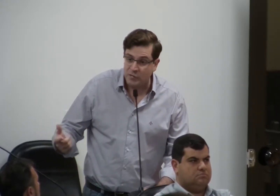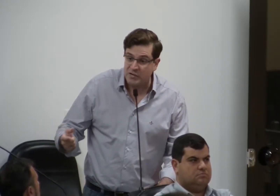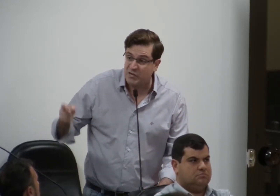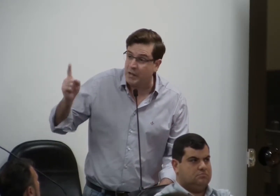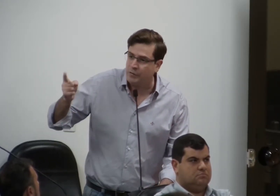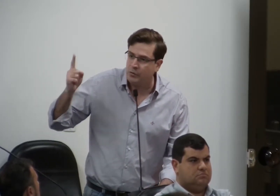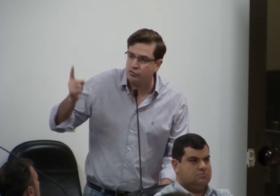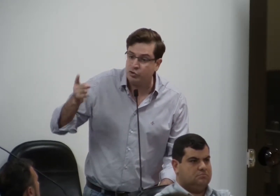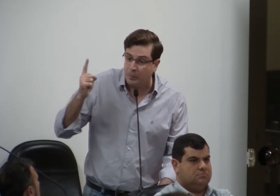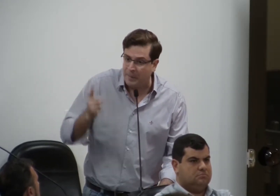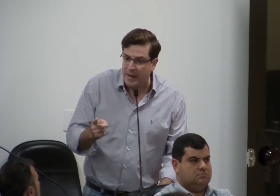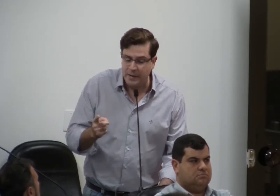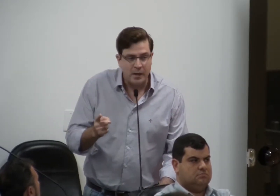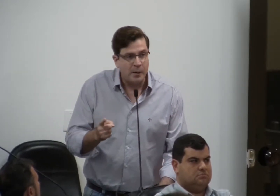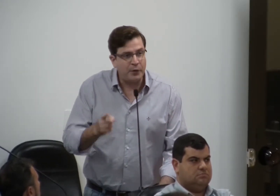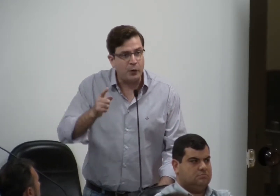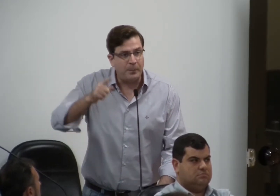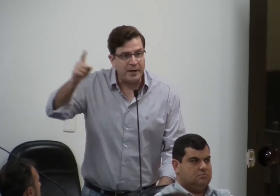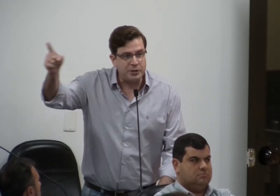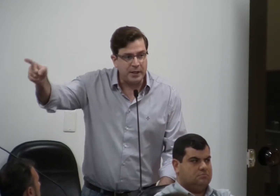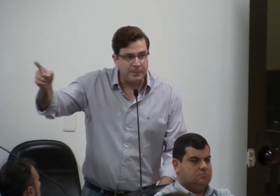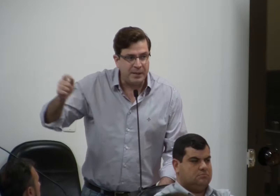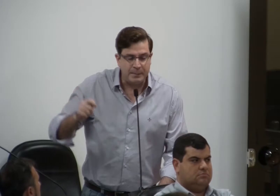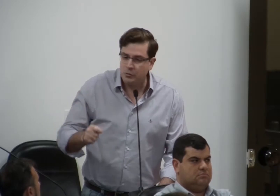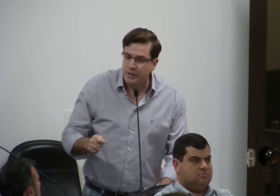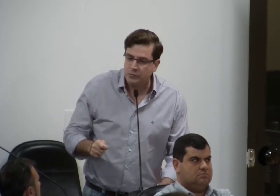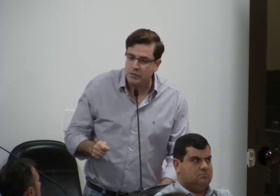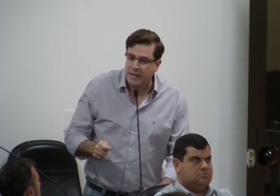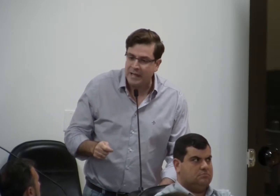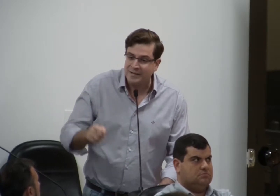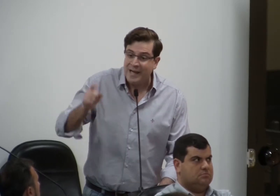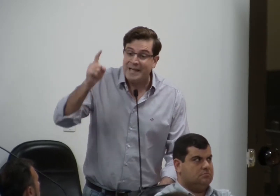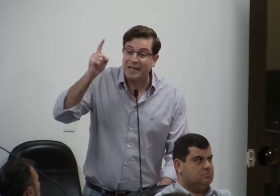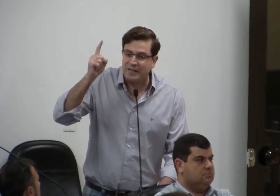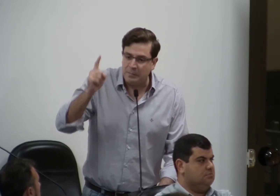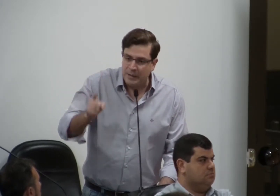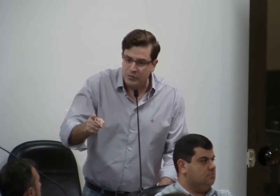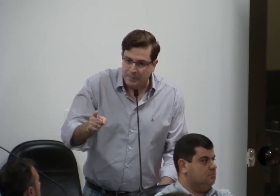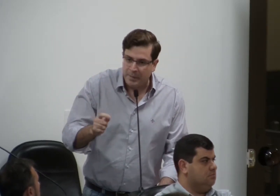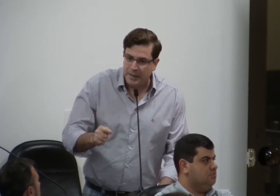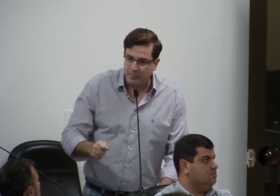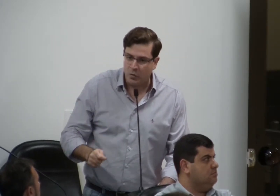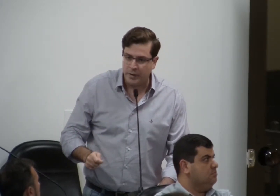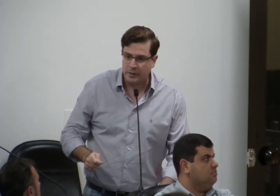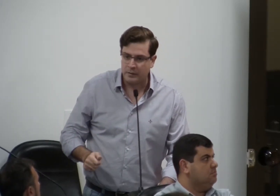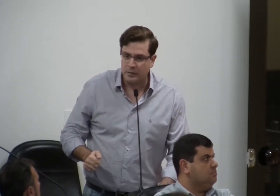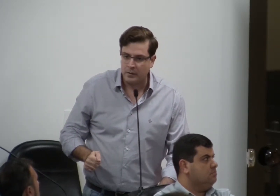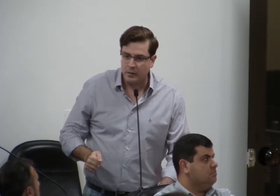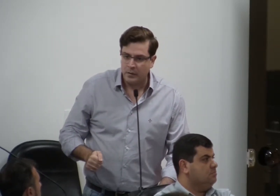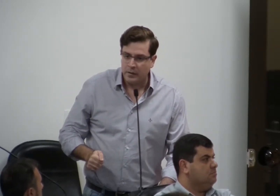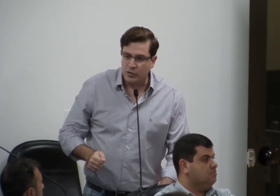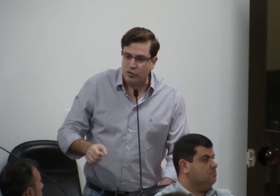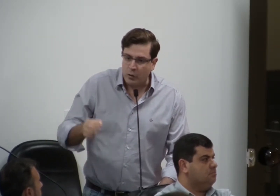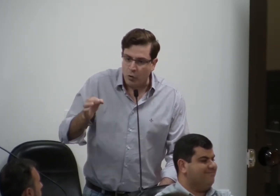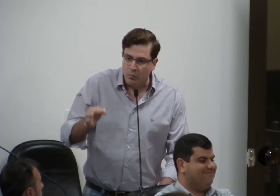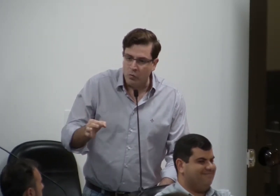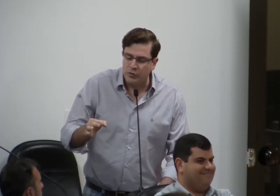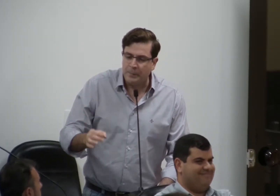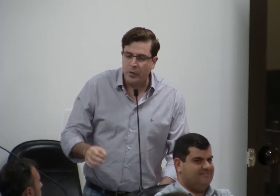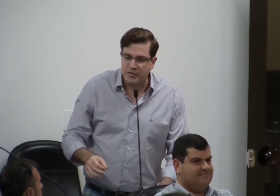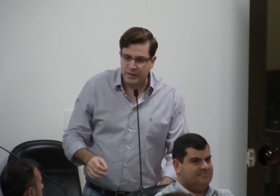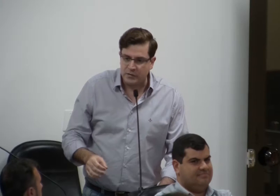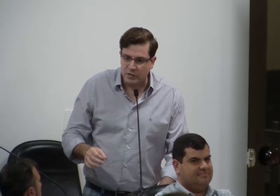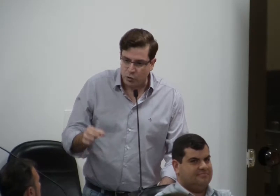mãe às vezes não denuncia o pai, porque o pai chega bêbado dentro de casa e ela tem medo de apanhar e morrer. Isso é